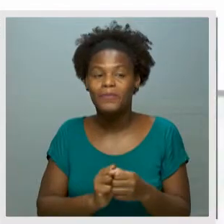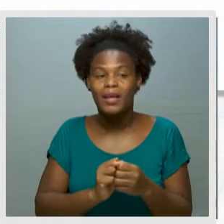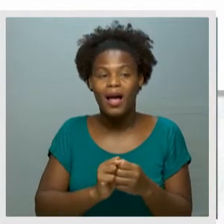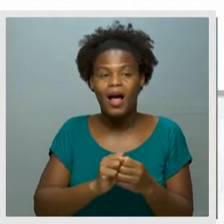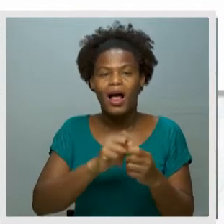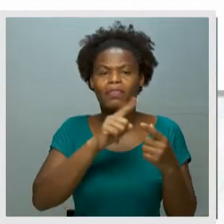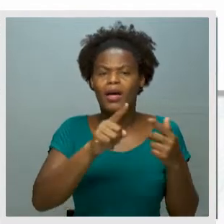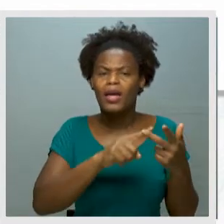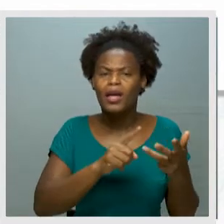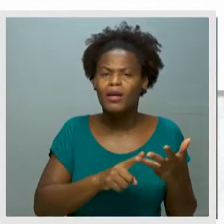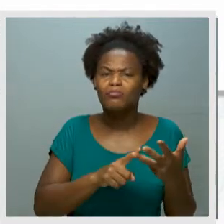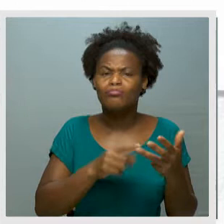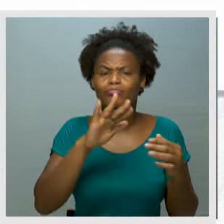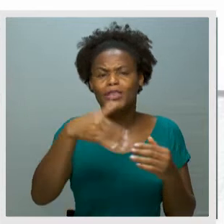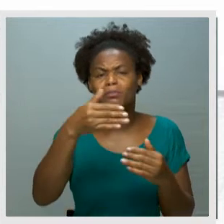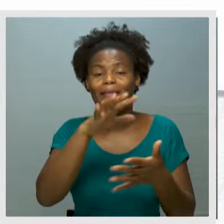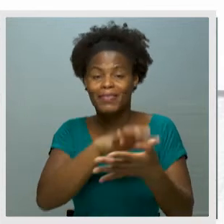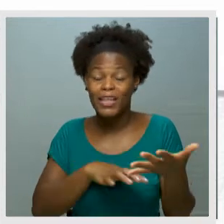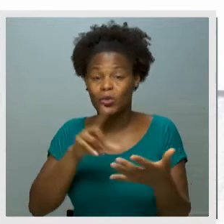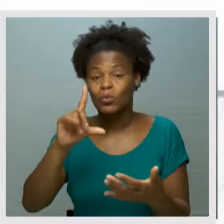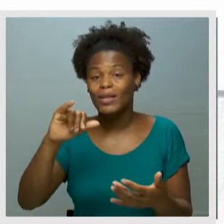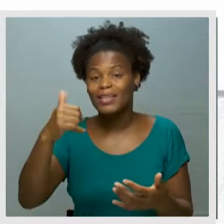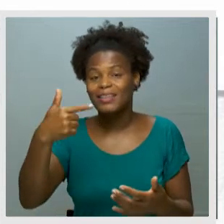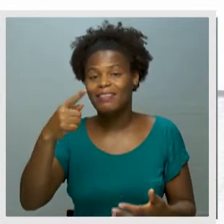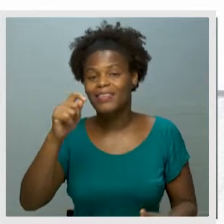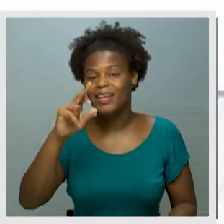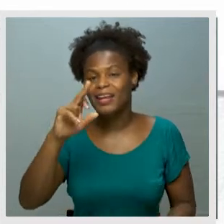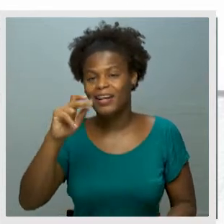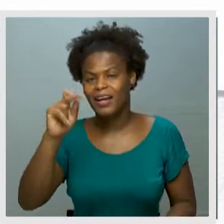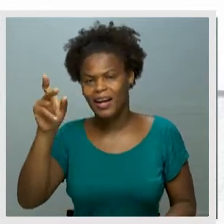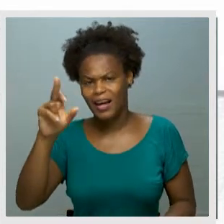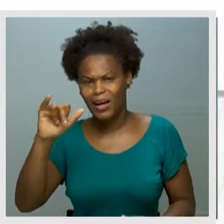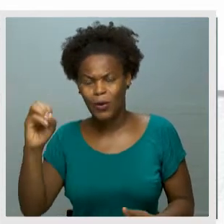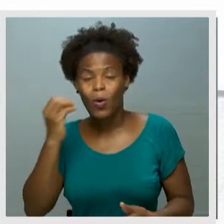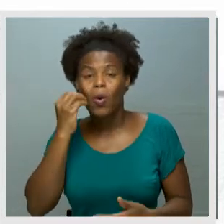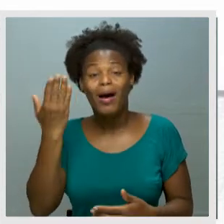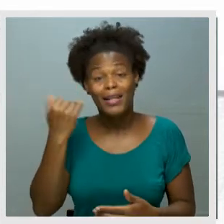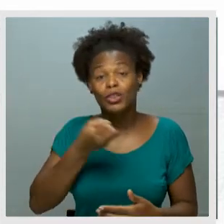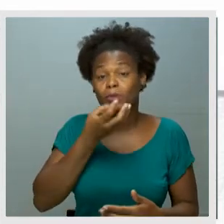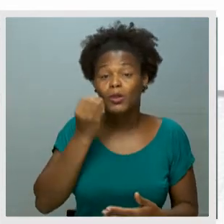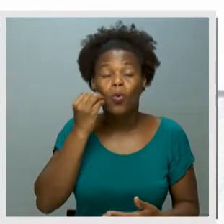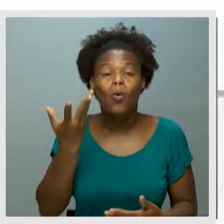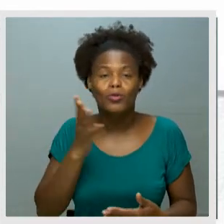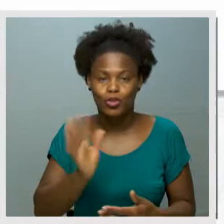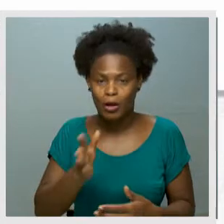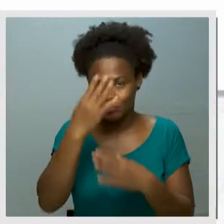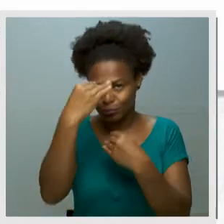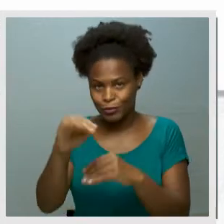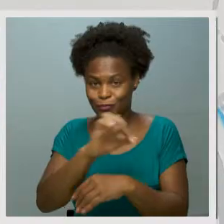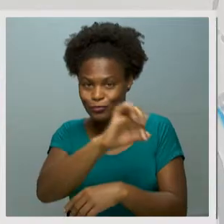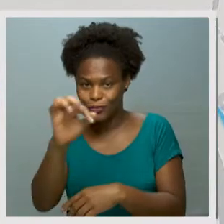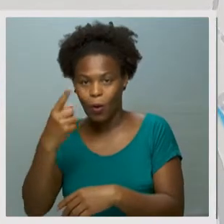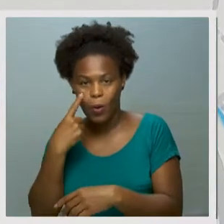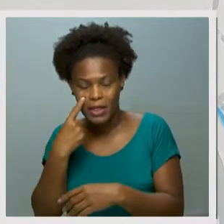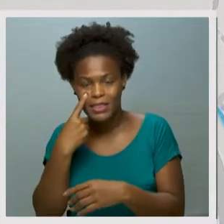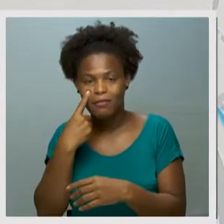Os principais tipos de textos literários, classificados de acordo com as características que nós já mencionamos, vocês já conhecem,